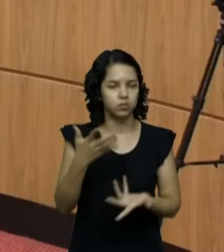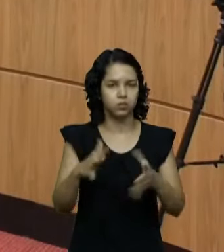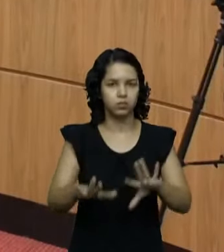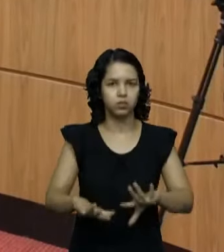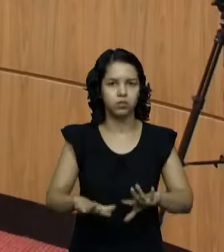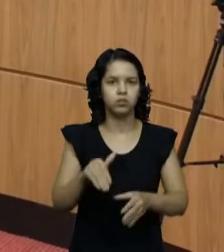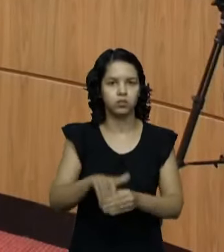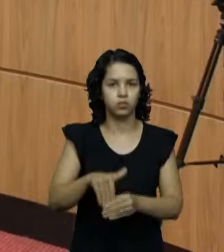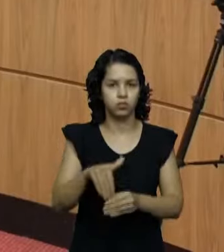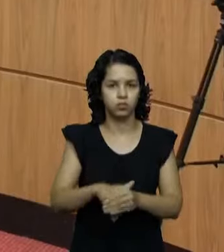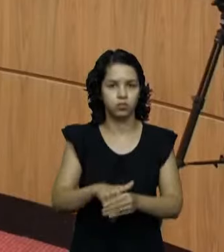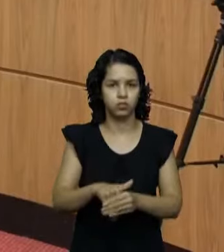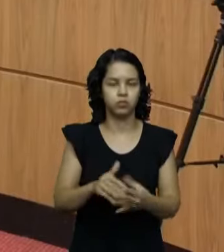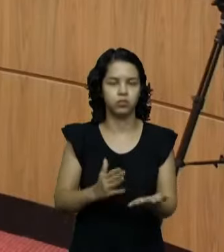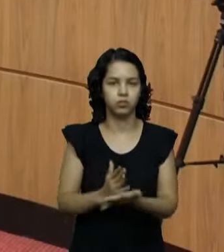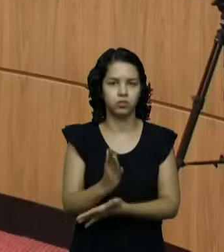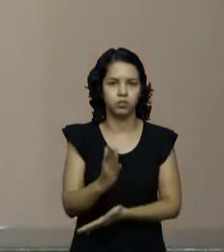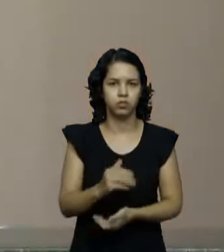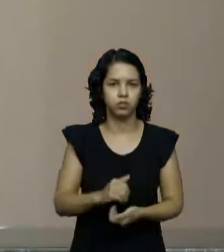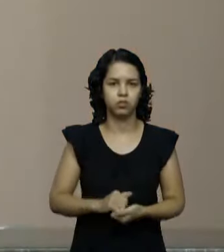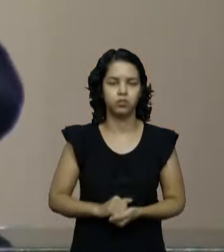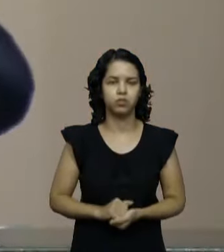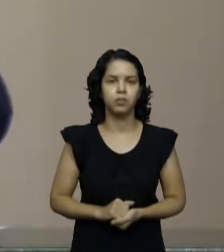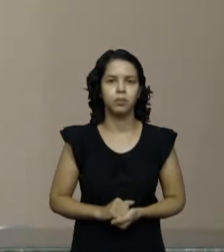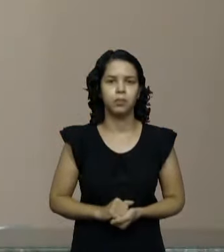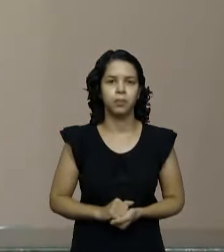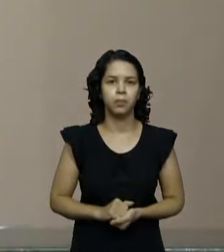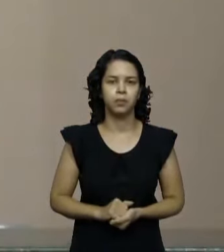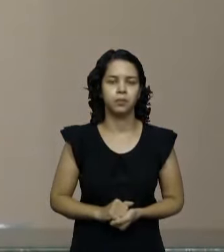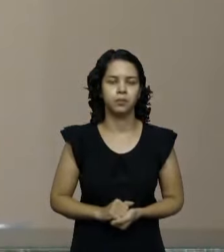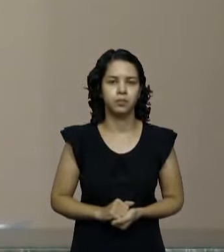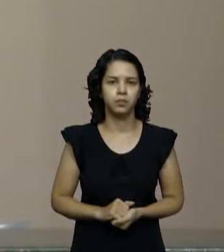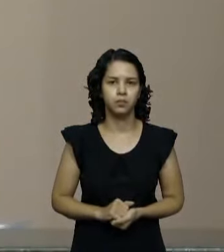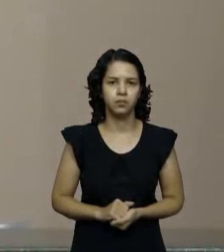votação, está aprovado. Moção número